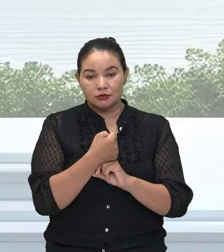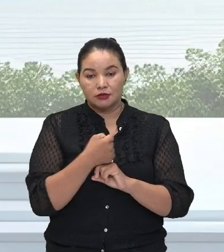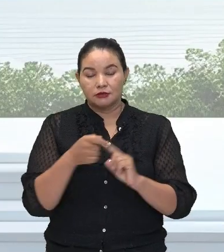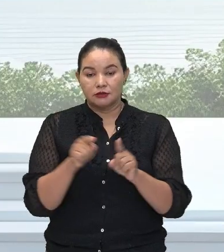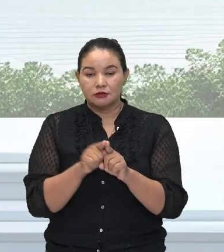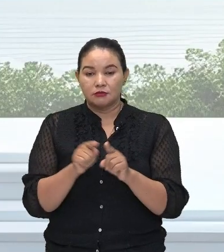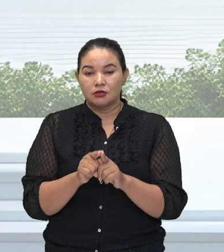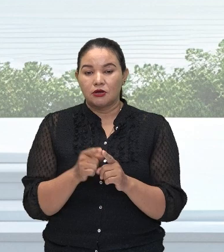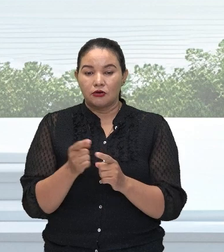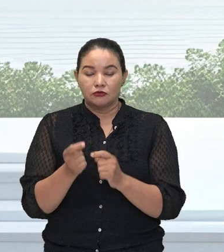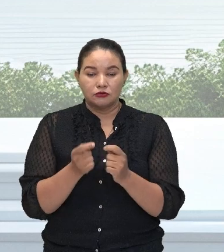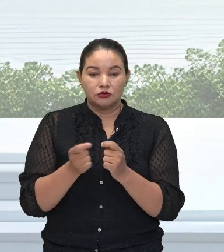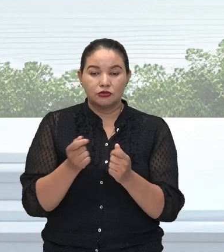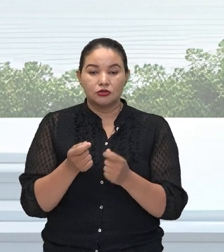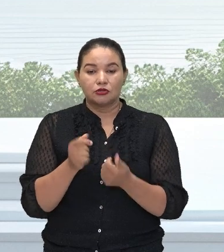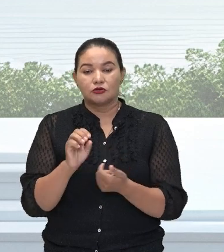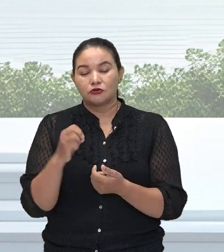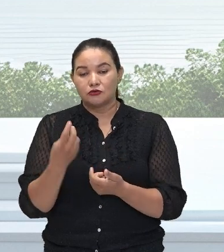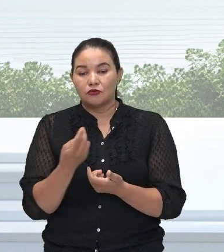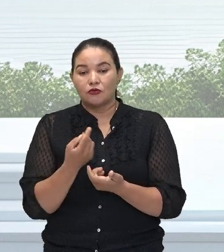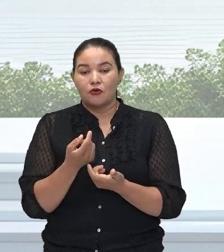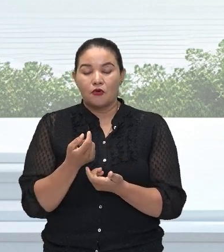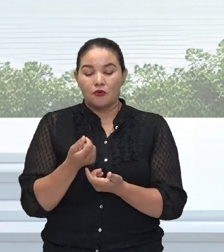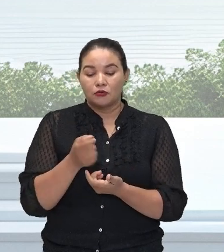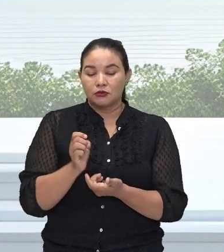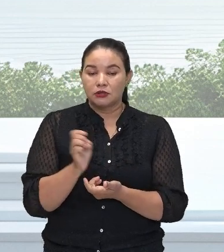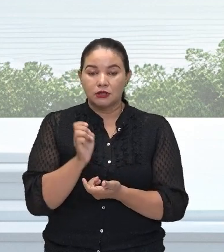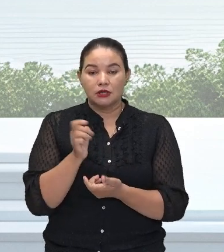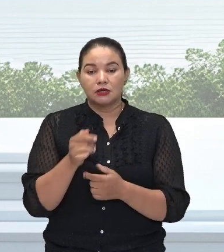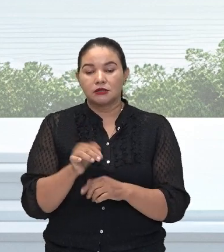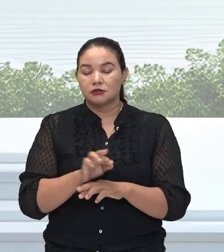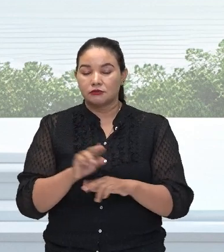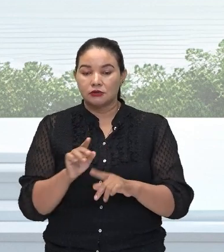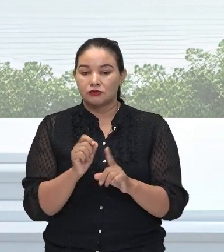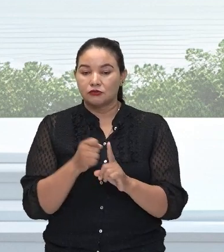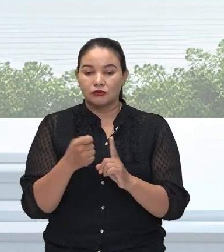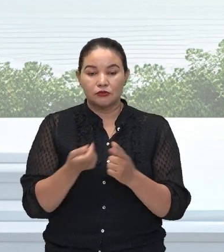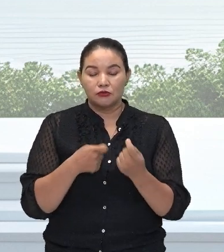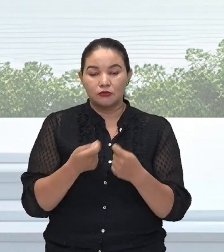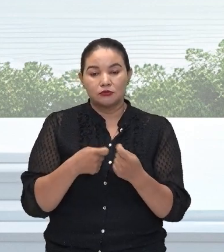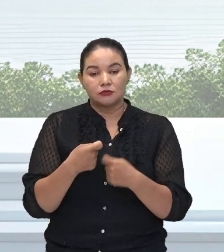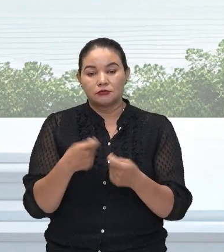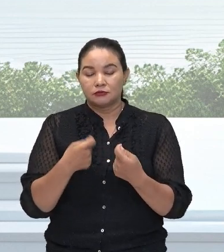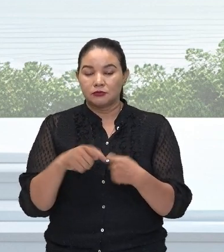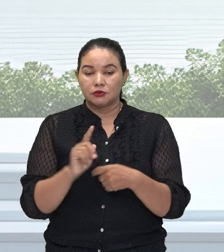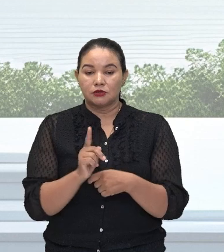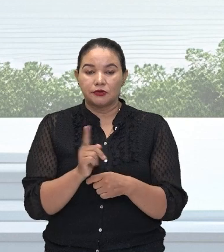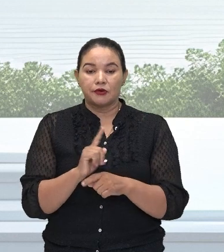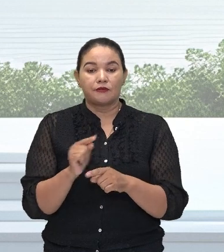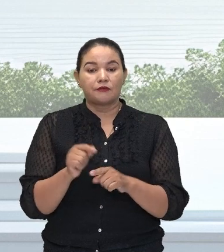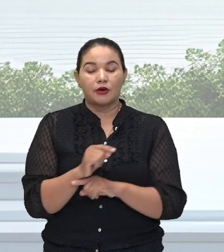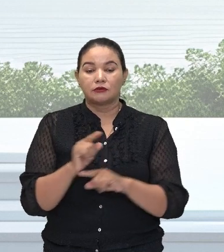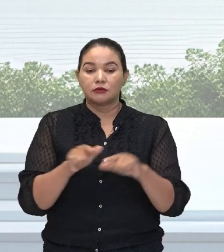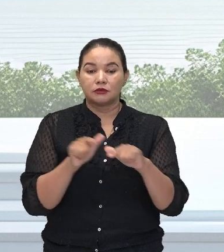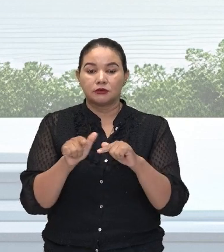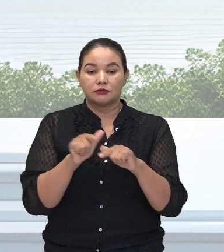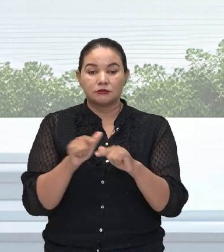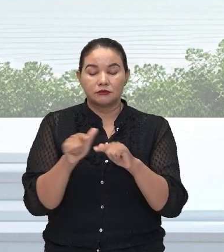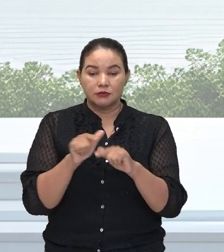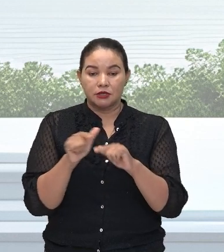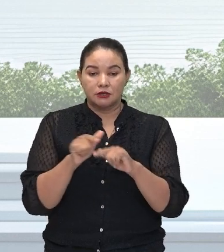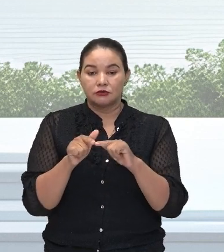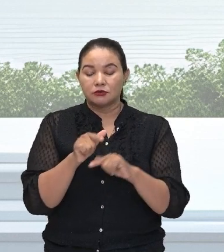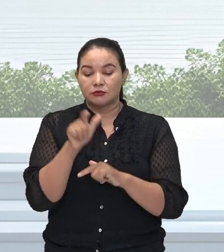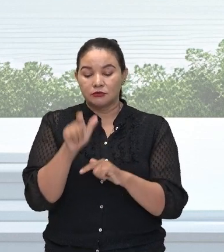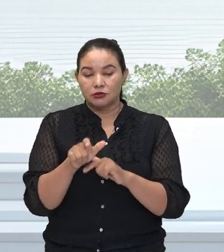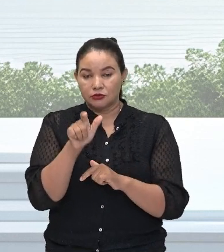o dinheiro, não é a condição econômica, mas é a função da pessoa, né? Os